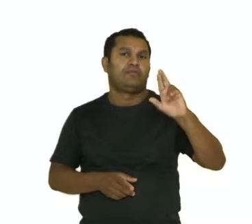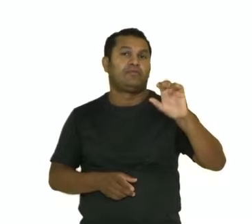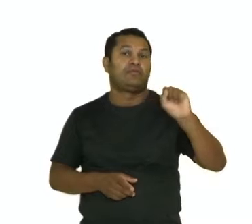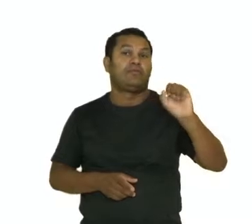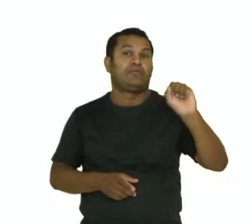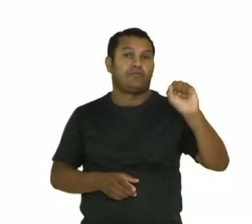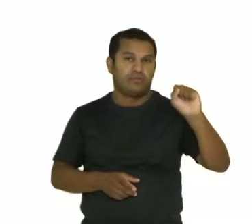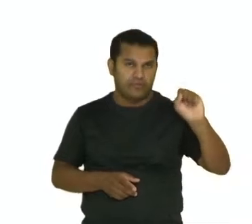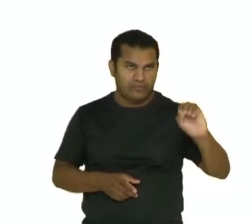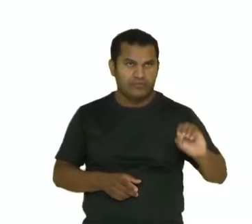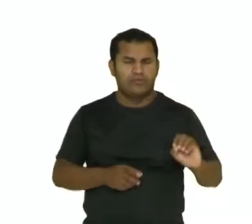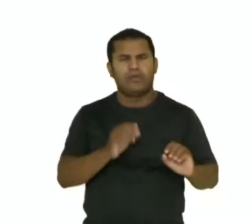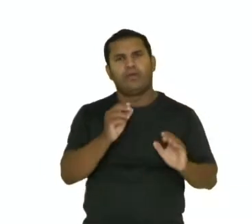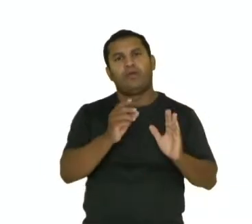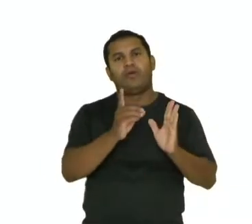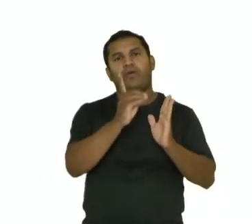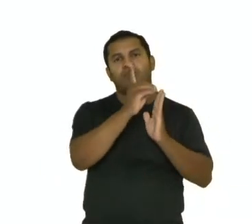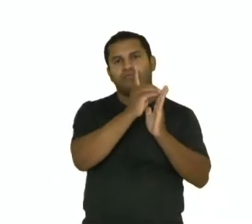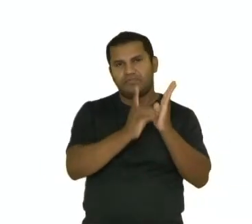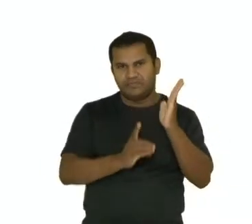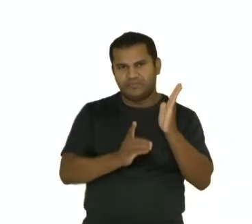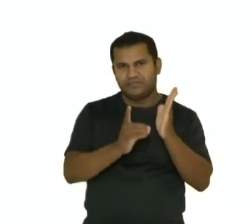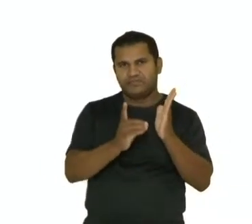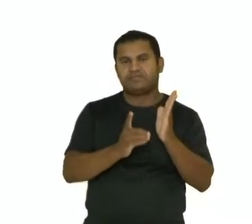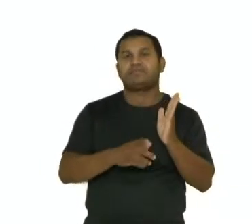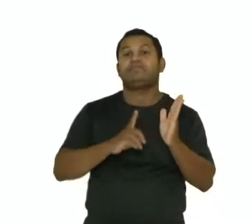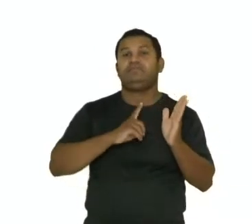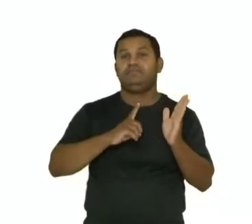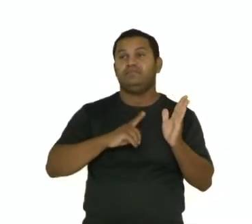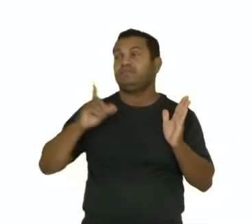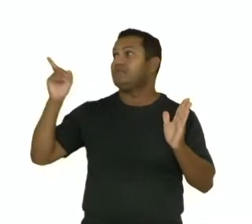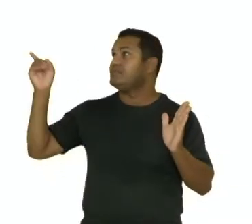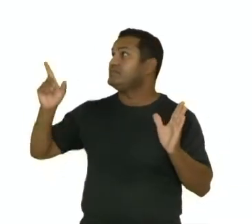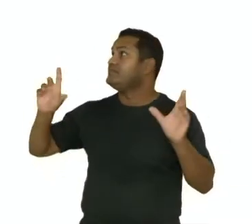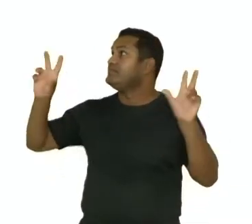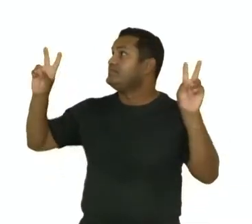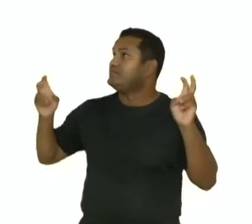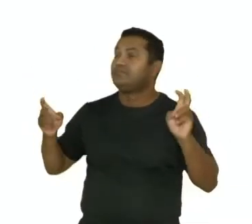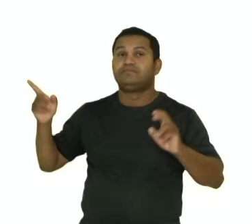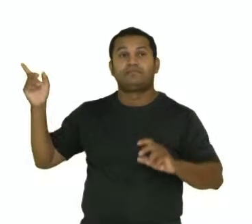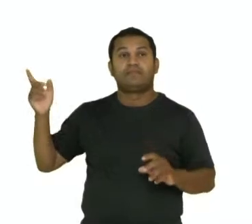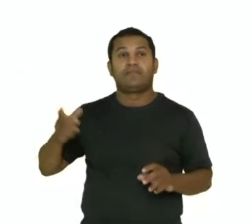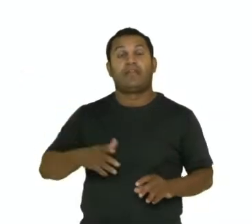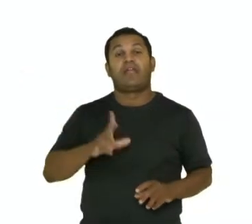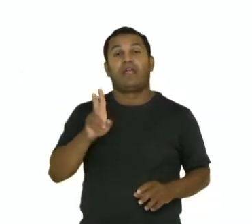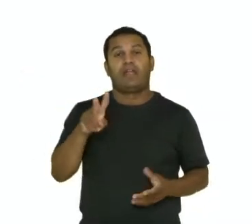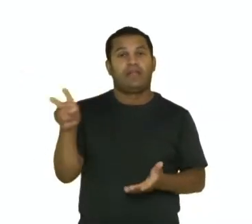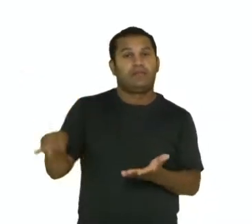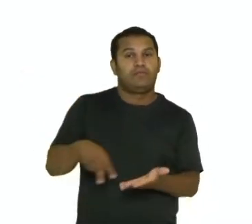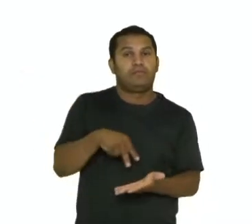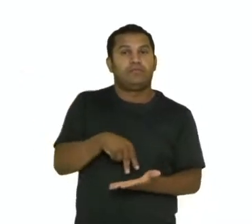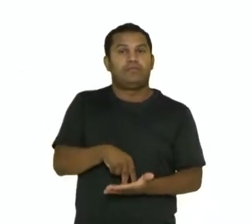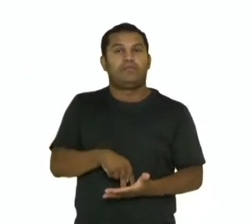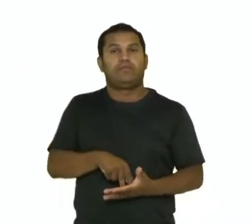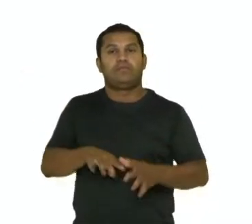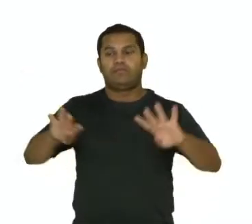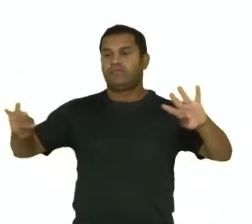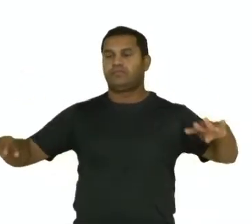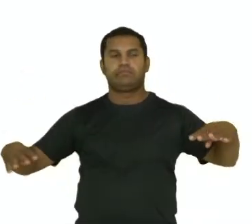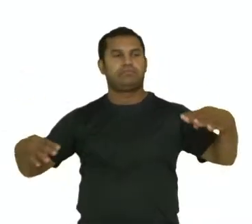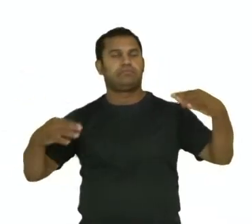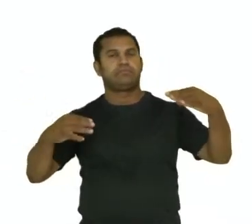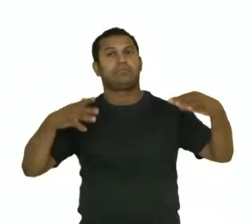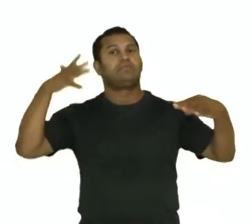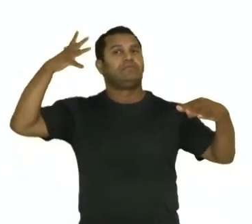o discurso é a exposição de ideias proferida em público, feita de improviso ou antecipadamente e escrita com